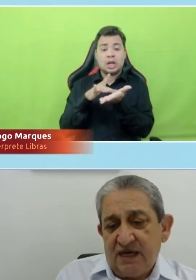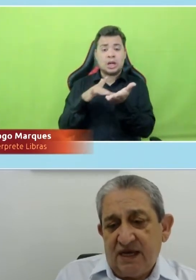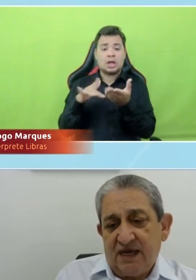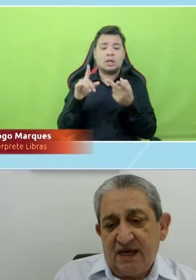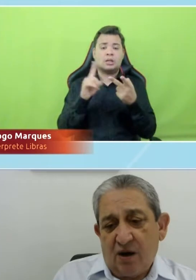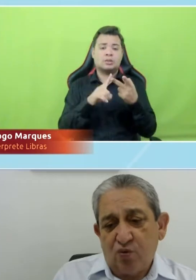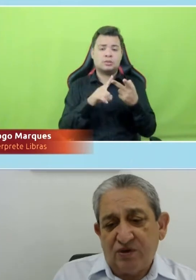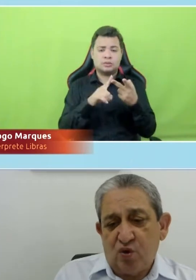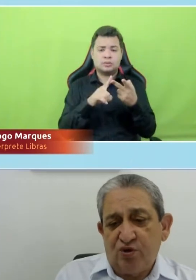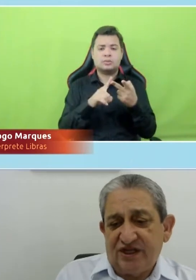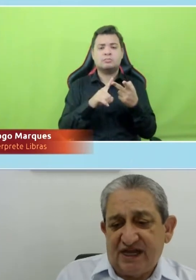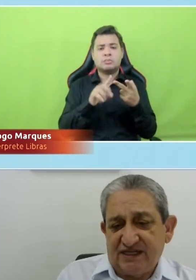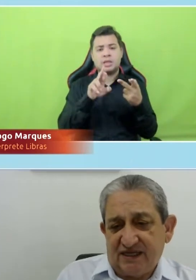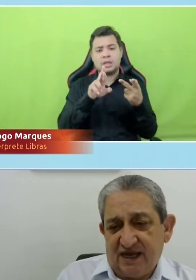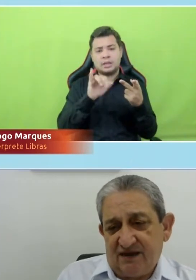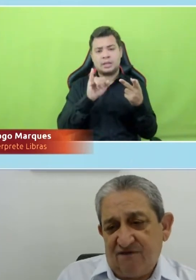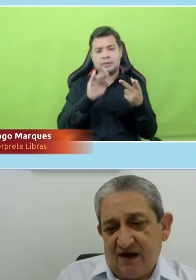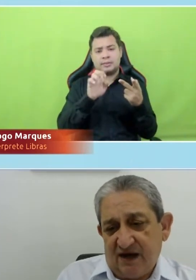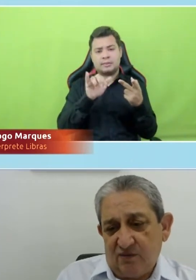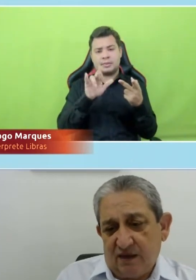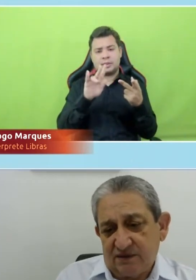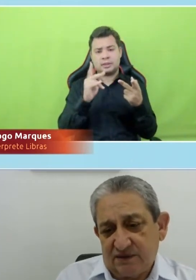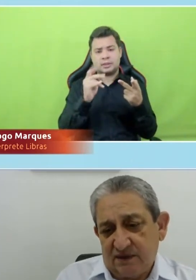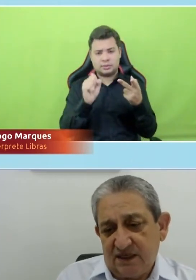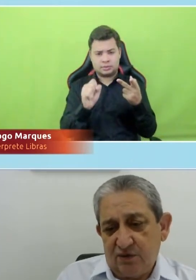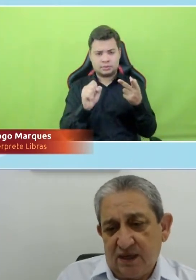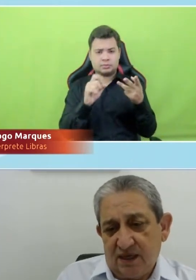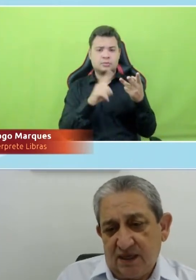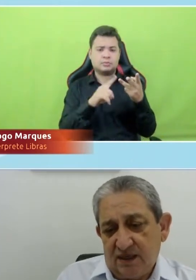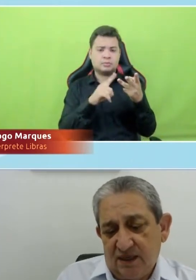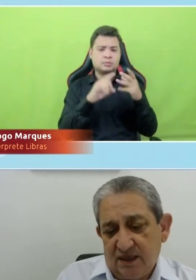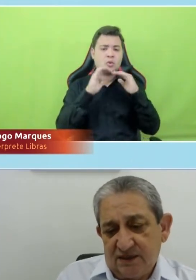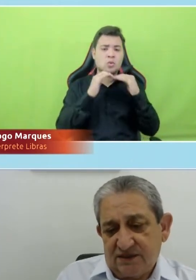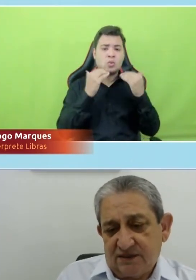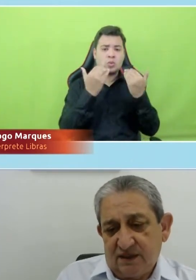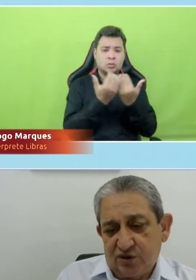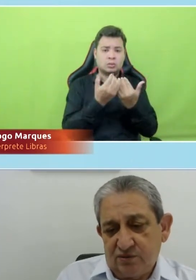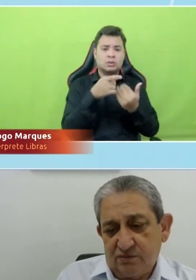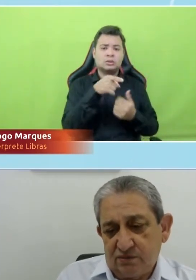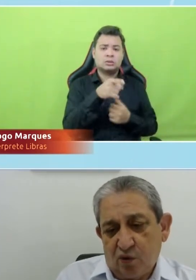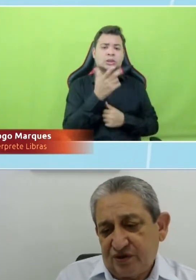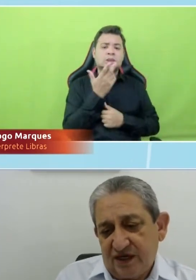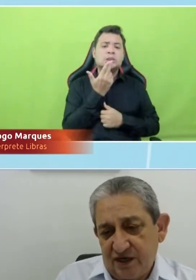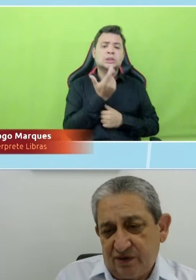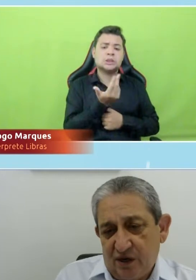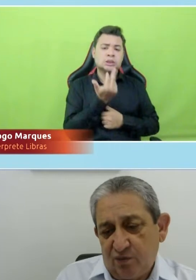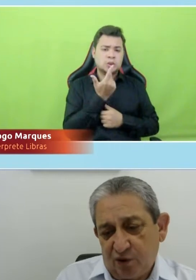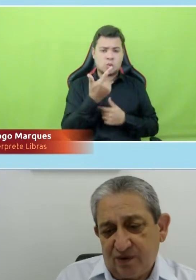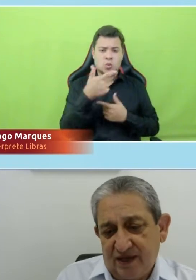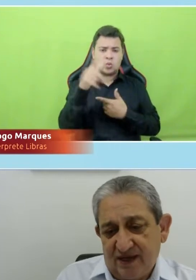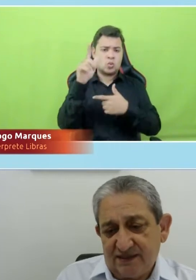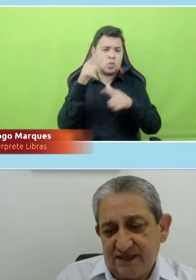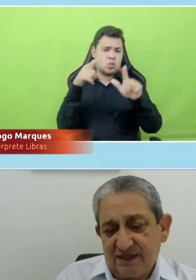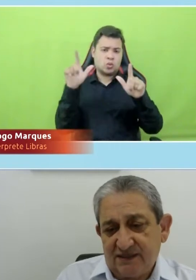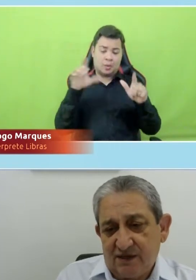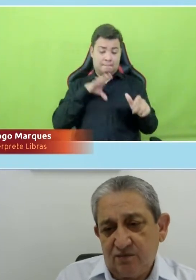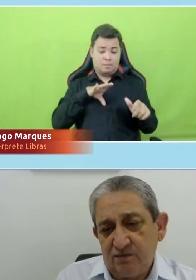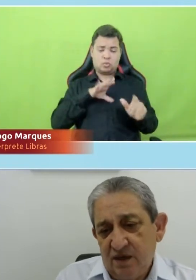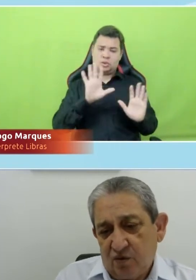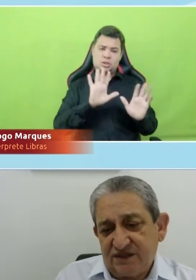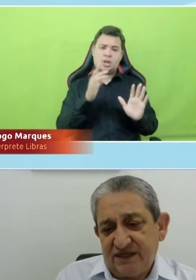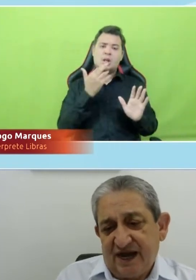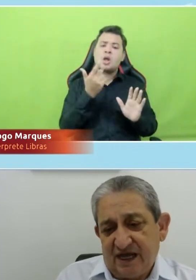ribeirinhos, né? Algumas comunidades até que falam língua outra língua, não português, né, que